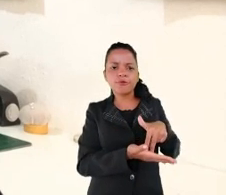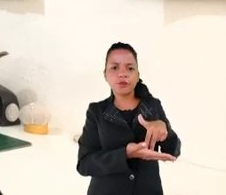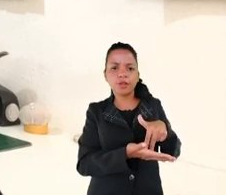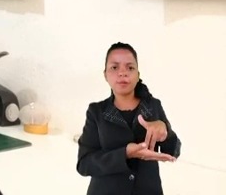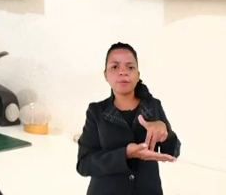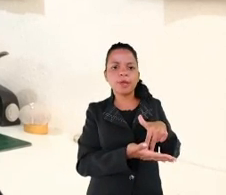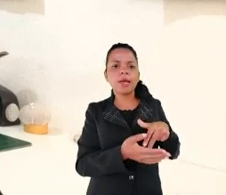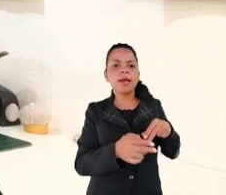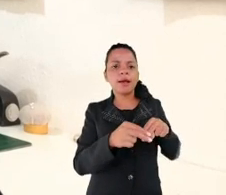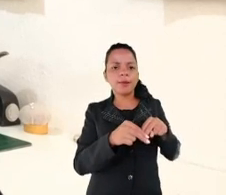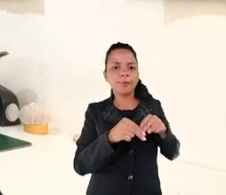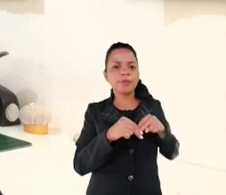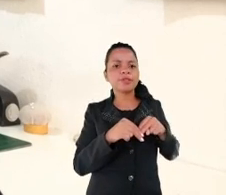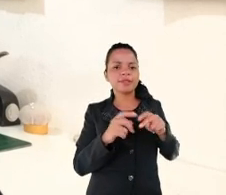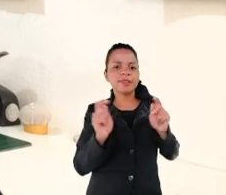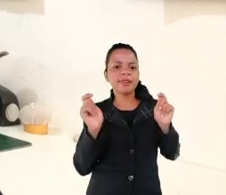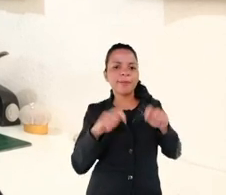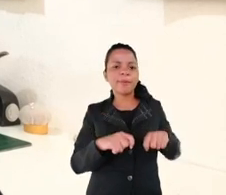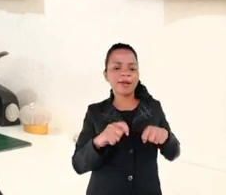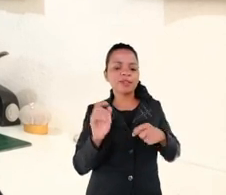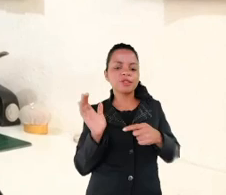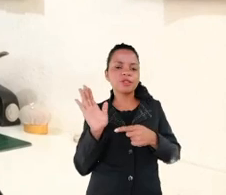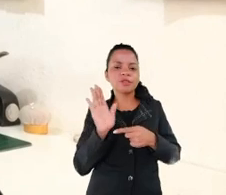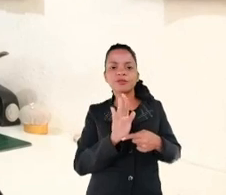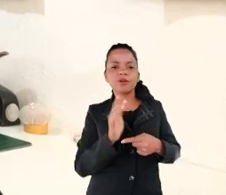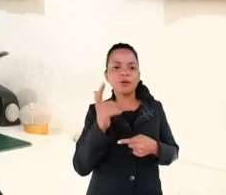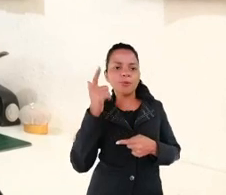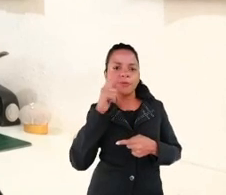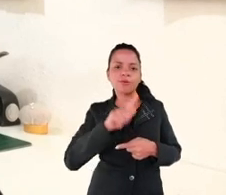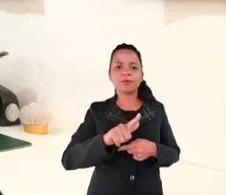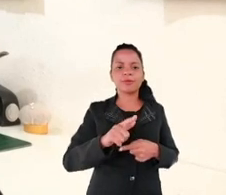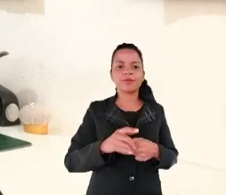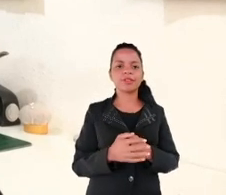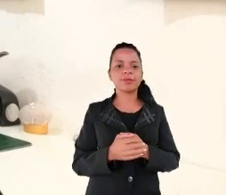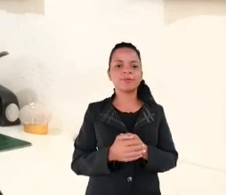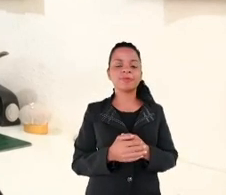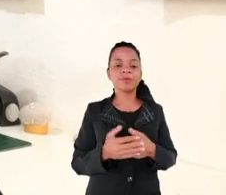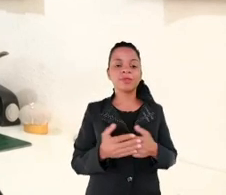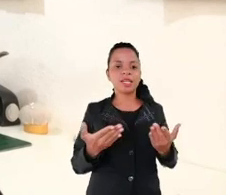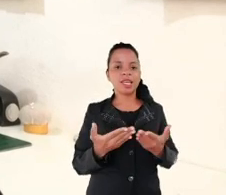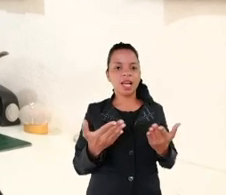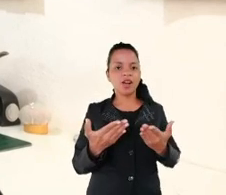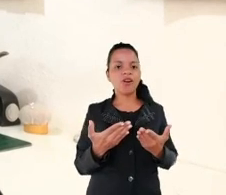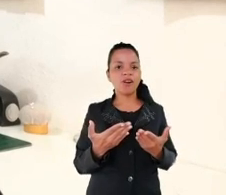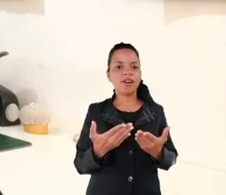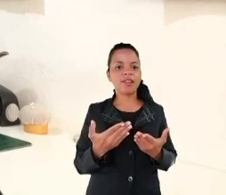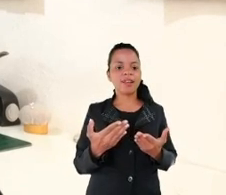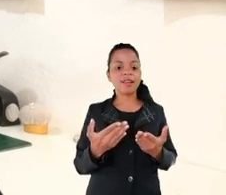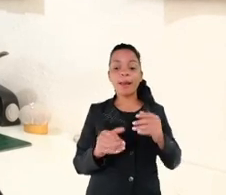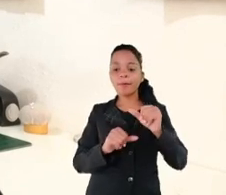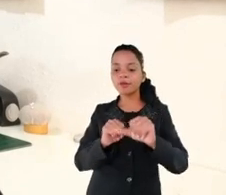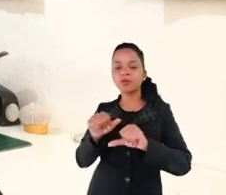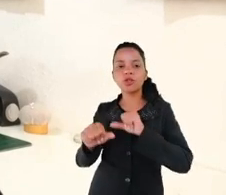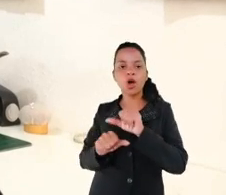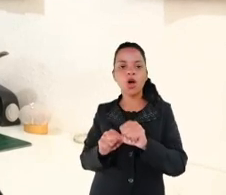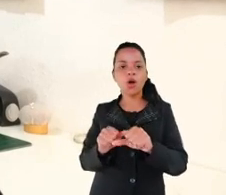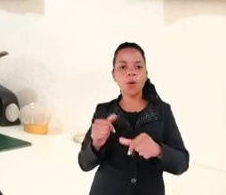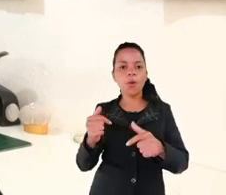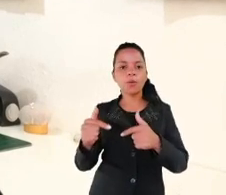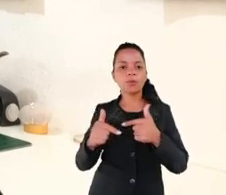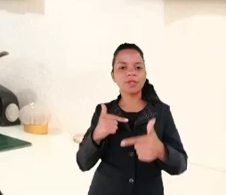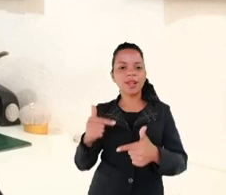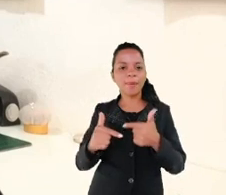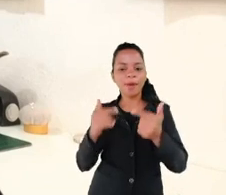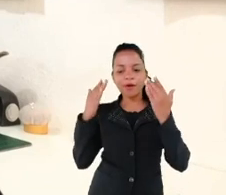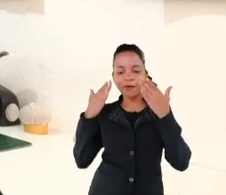própria obra pedia para ser exposta. Então, agora eu já estou numa mudança desse trabalho que provavelmente vai resultar